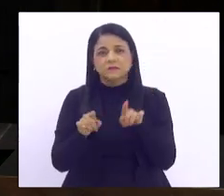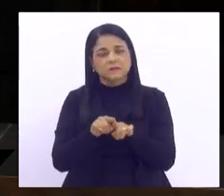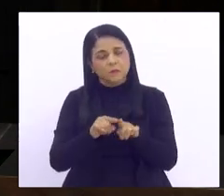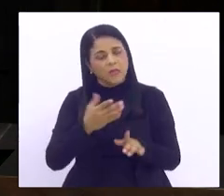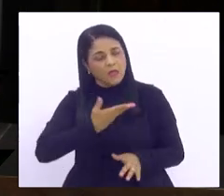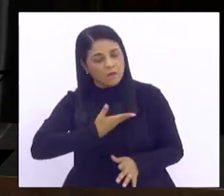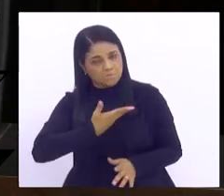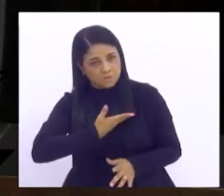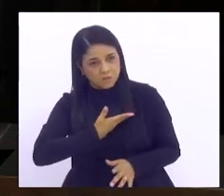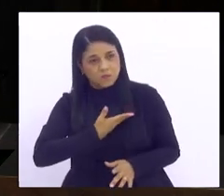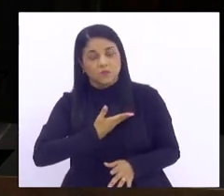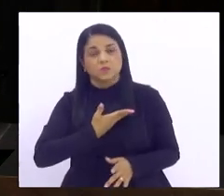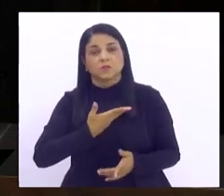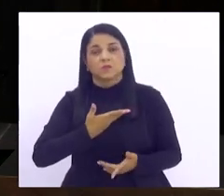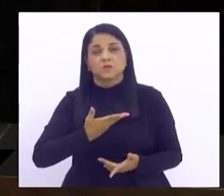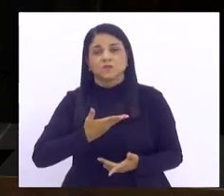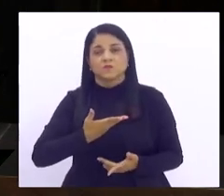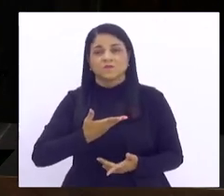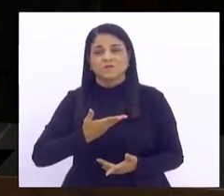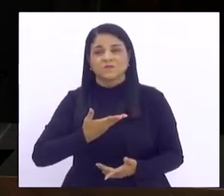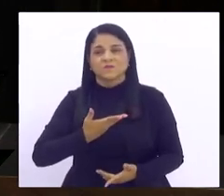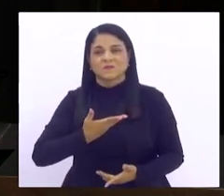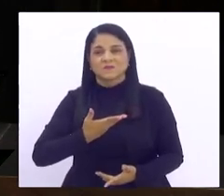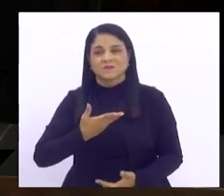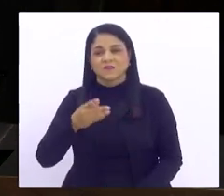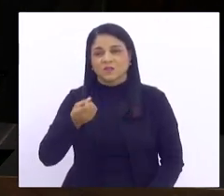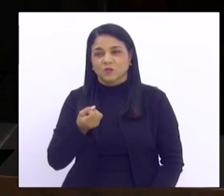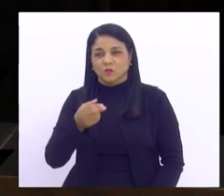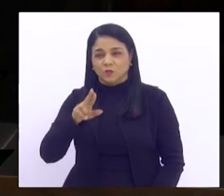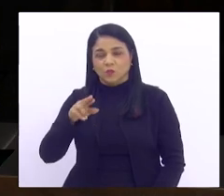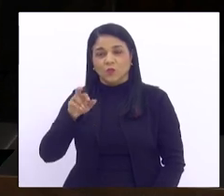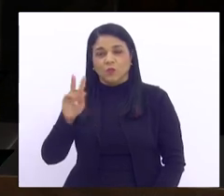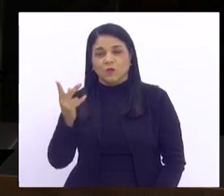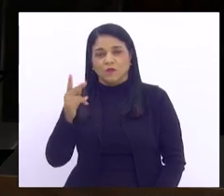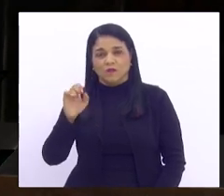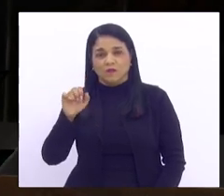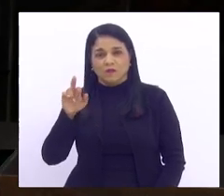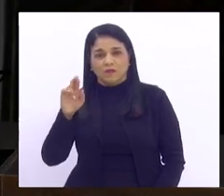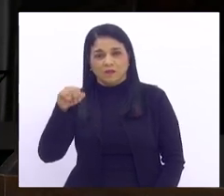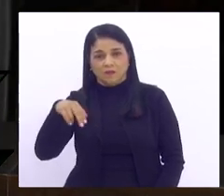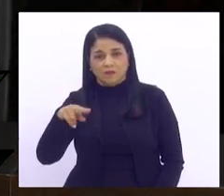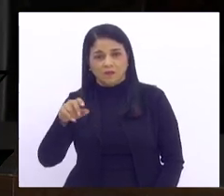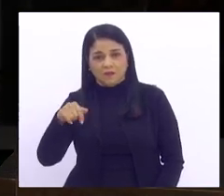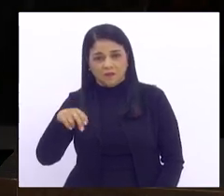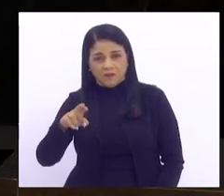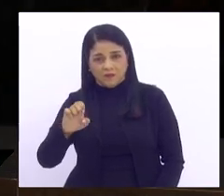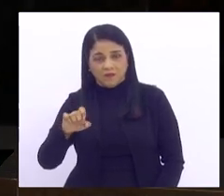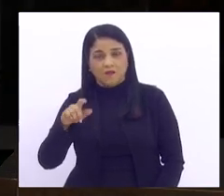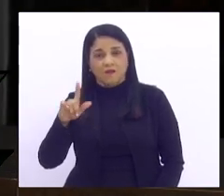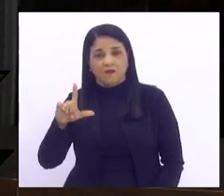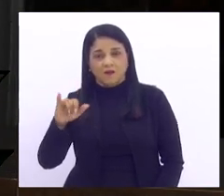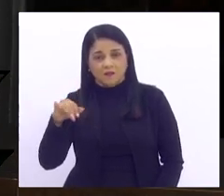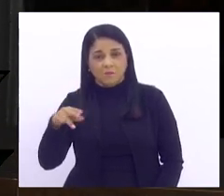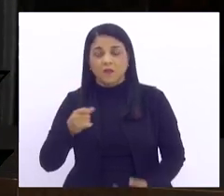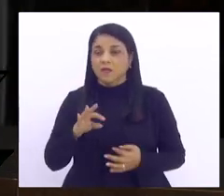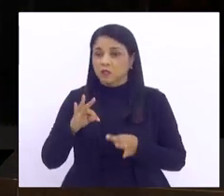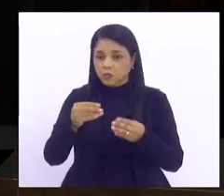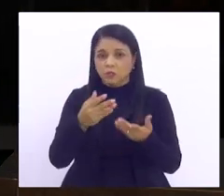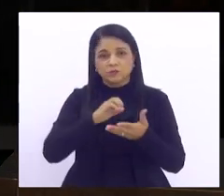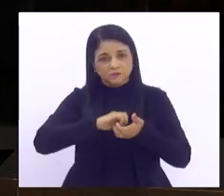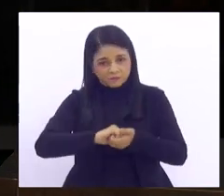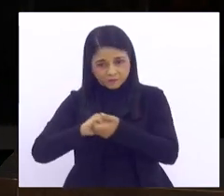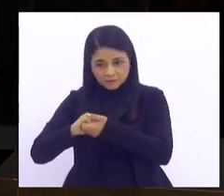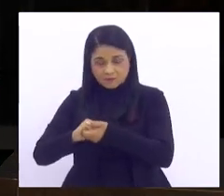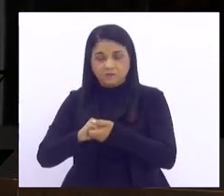queridíssimo amigo, grande doutor Henrique Lima, cumprimento a todos os presentes também, representantes da